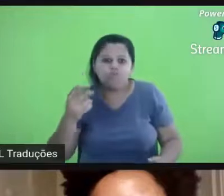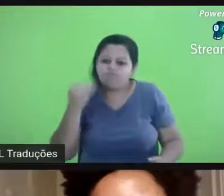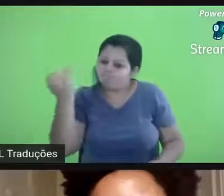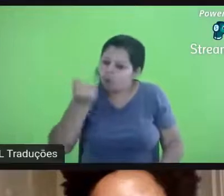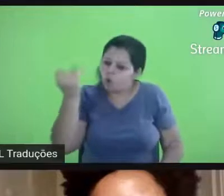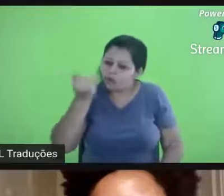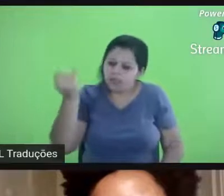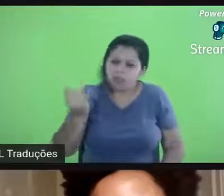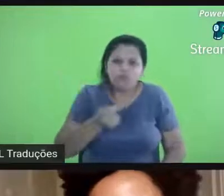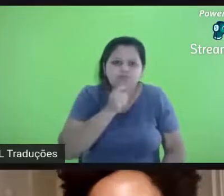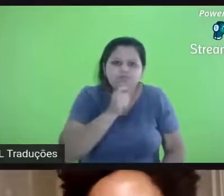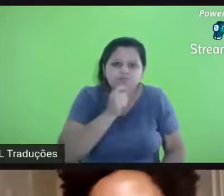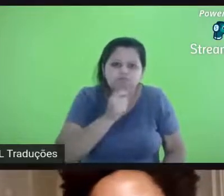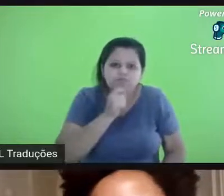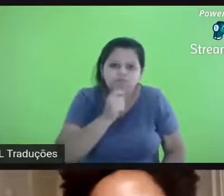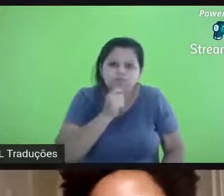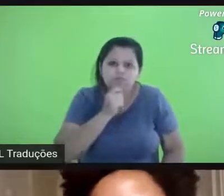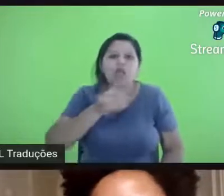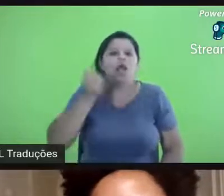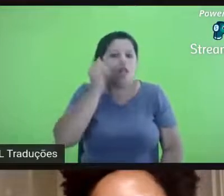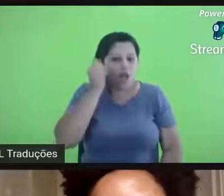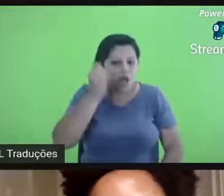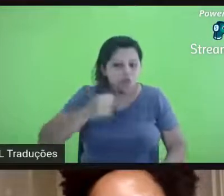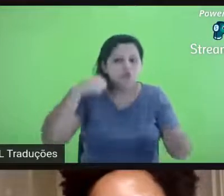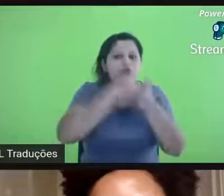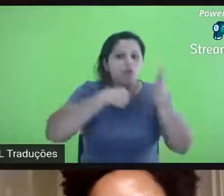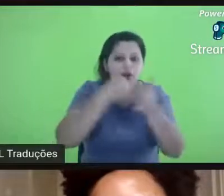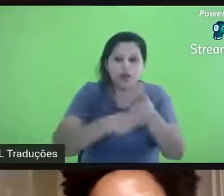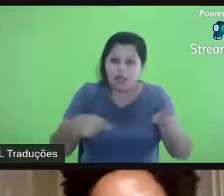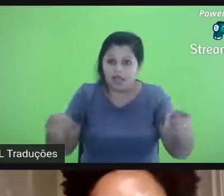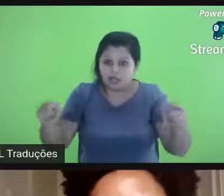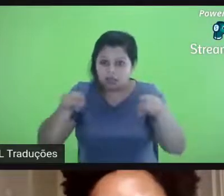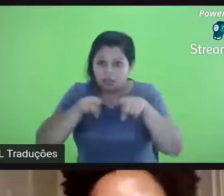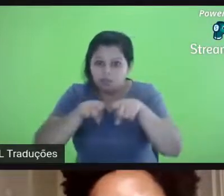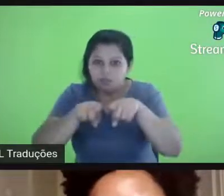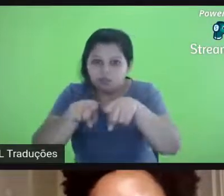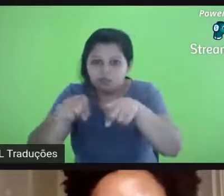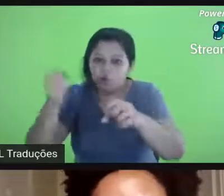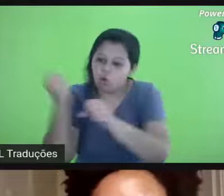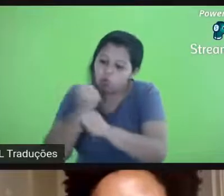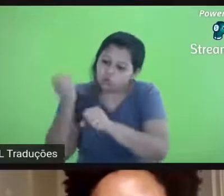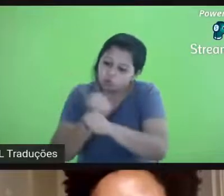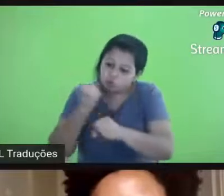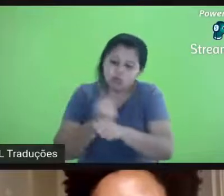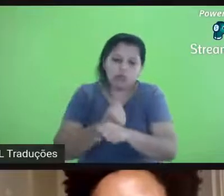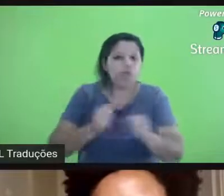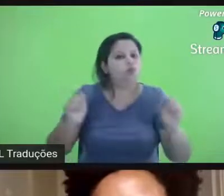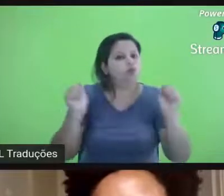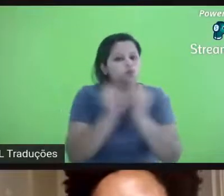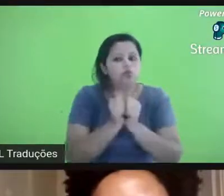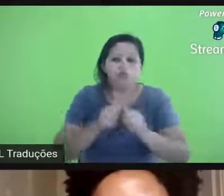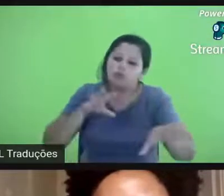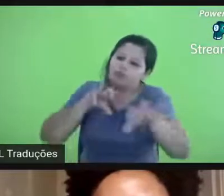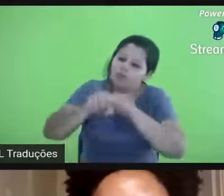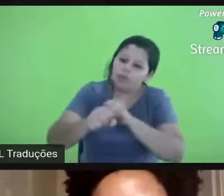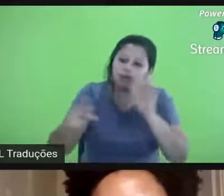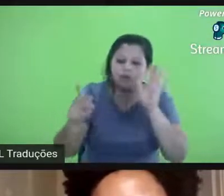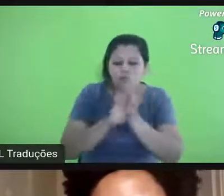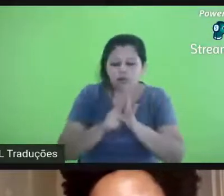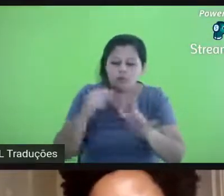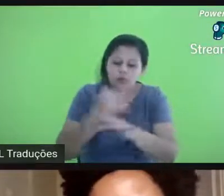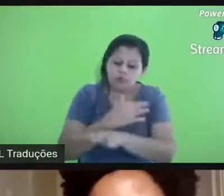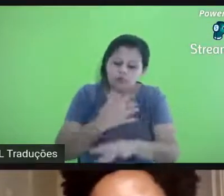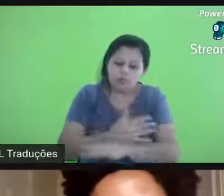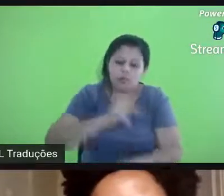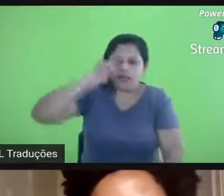vocês e nos induzindo a um combate que faz parte da nossa formação como humano negro